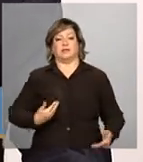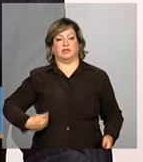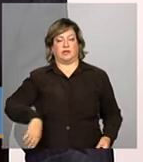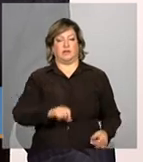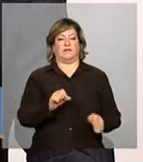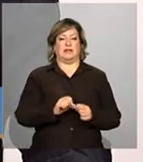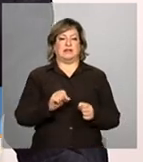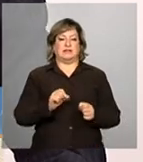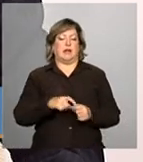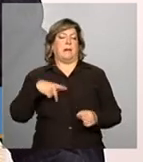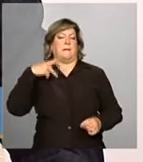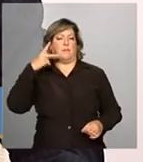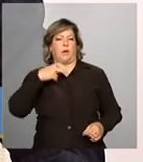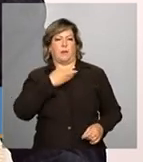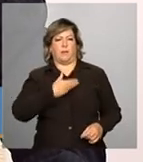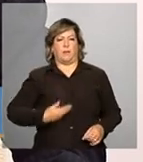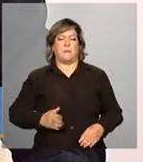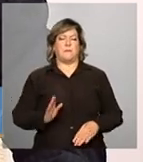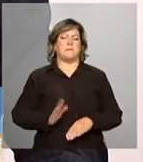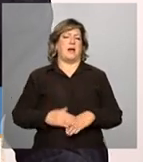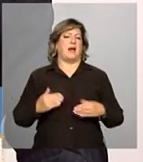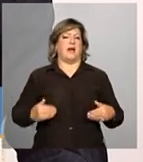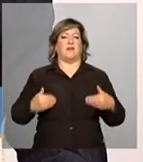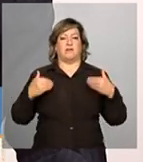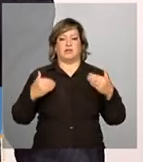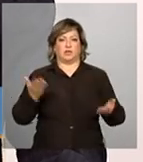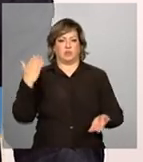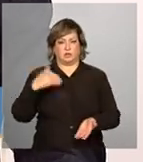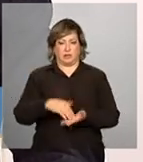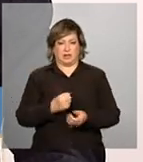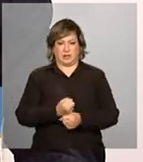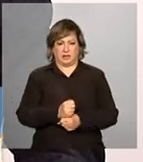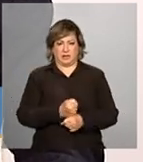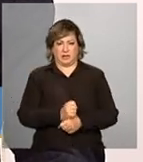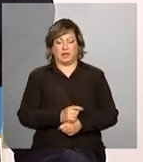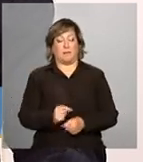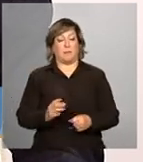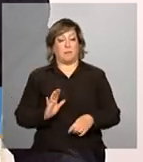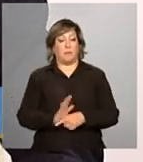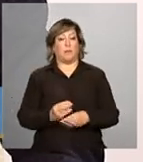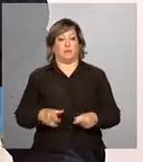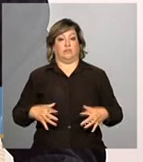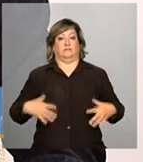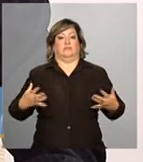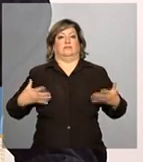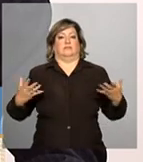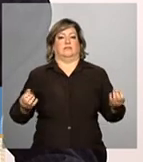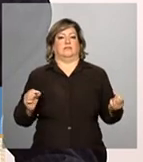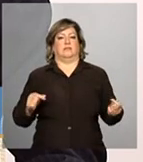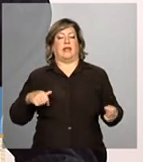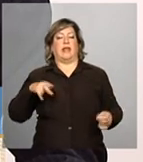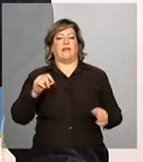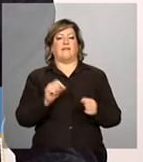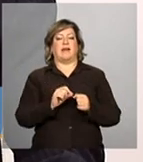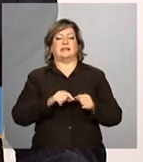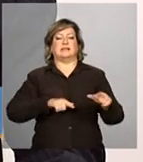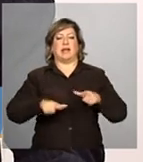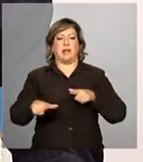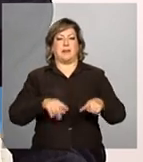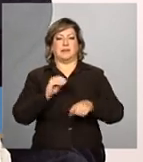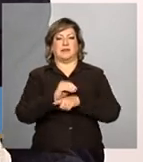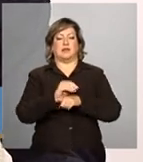política pública que mais avançou nos últimos anos é importante dizer esse deve muito essa empolgação a militância de quem faz ascensão social desse país